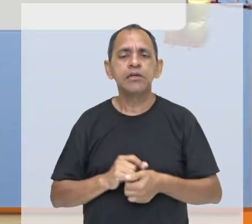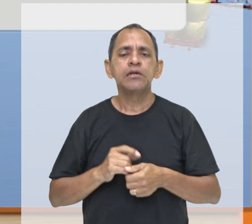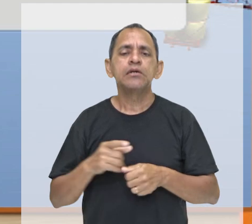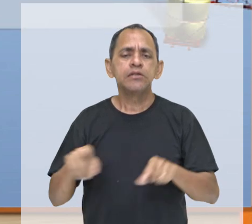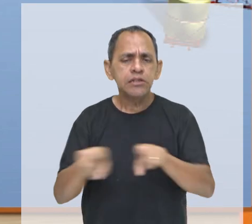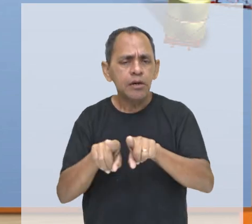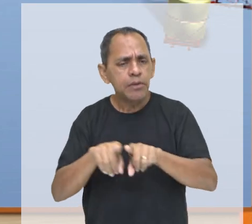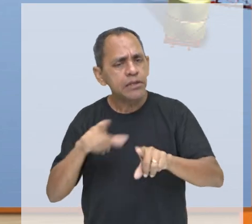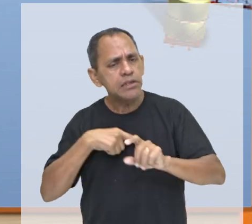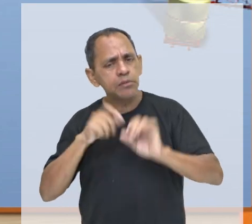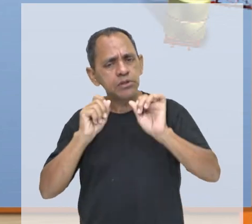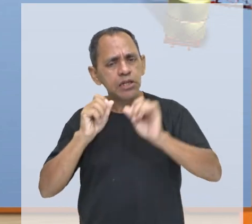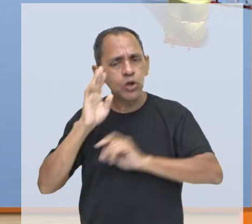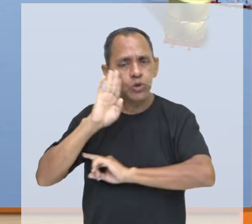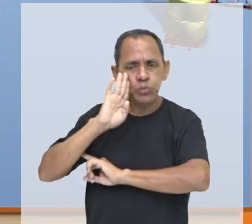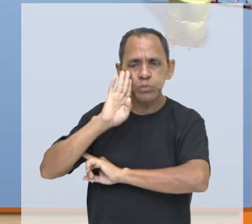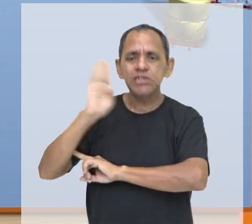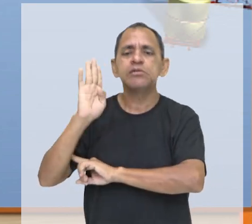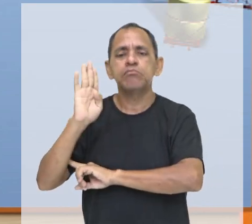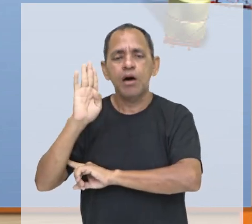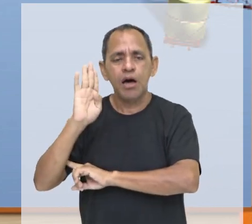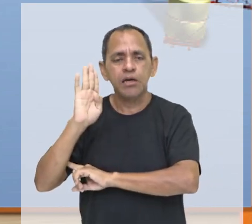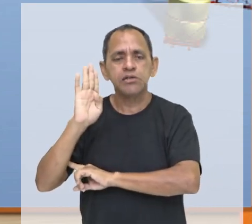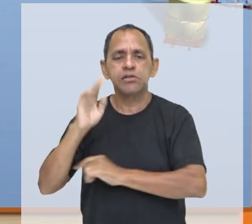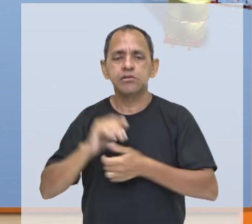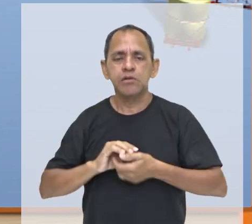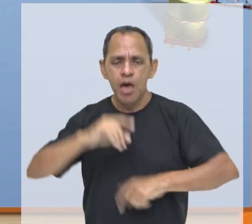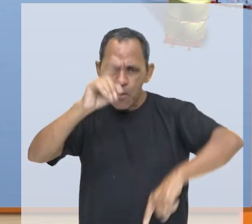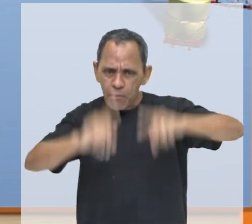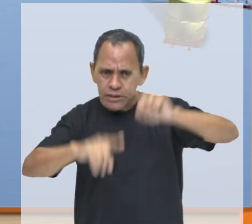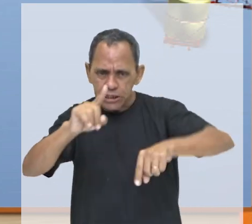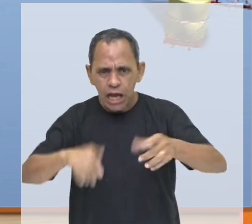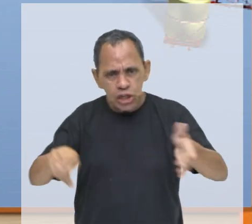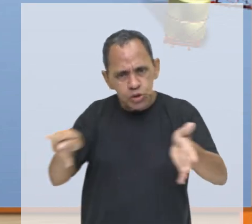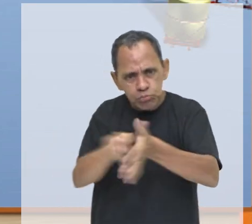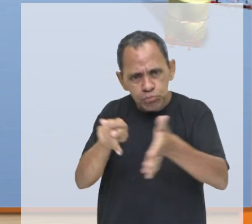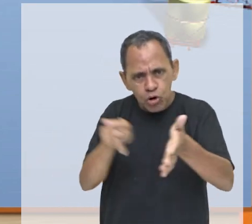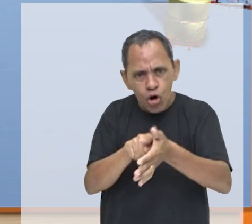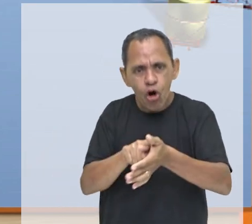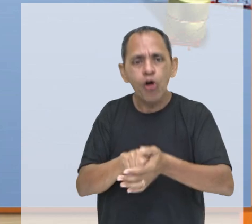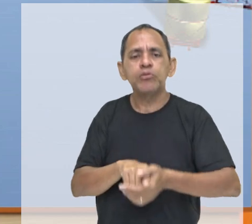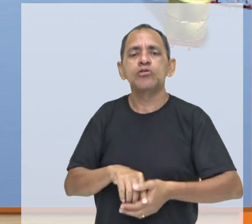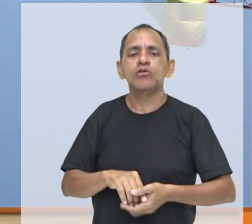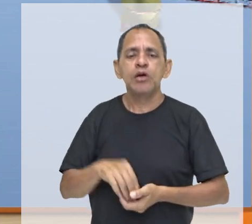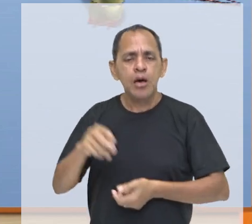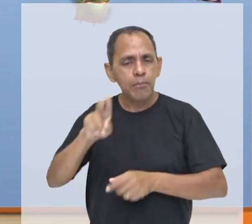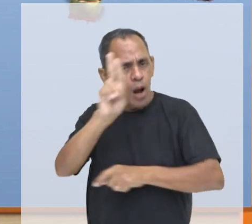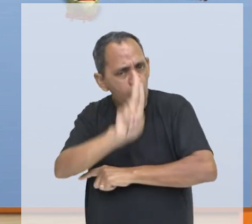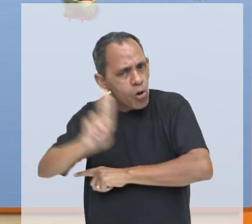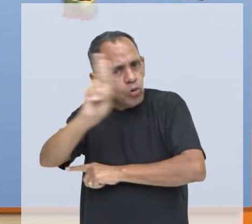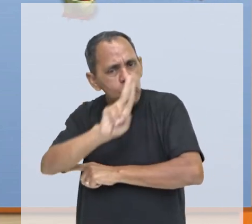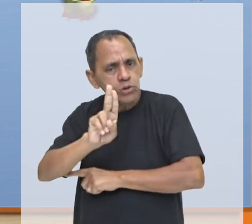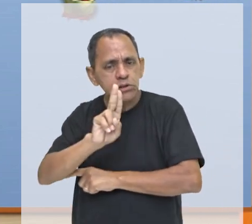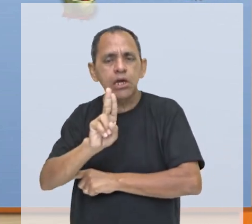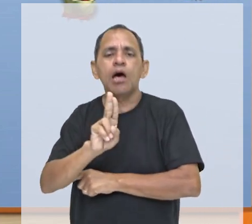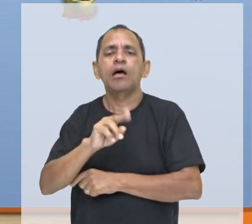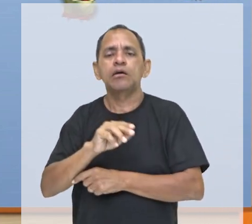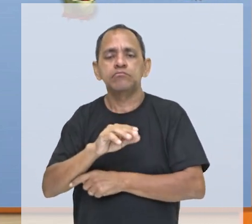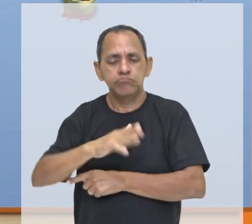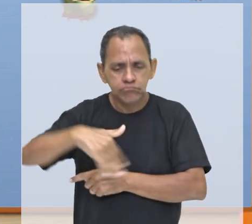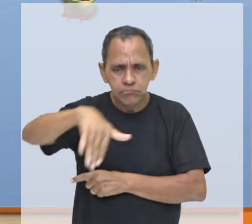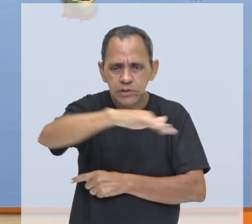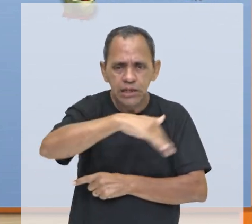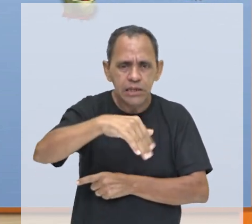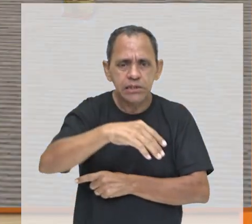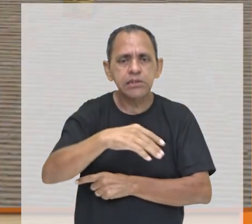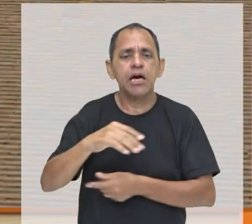aí os principais maquinários que acabam surgindo, hoje em dia muito utilizados também, tá?